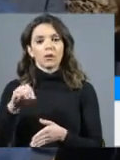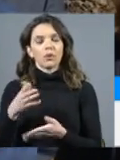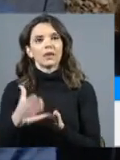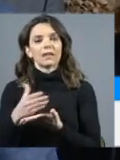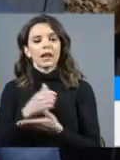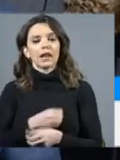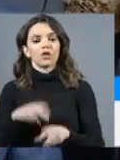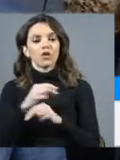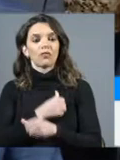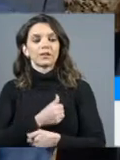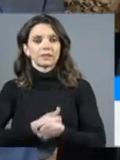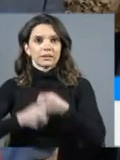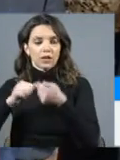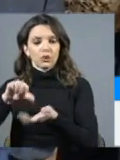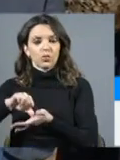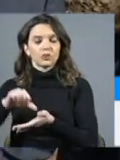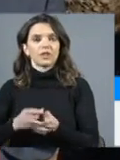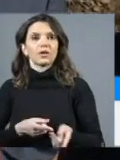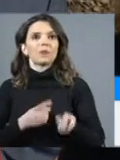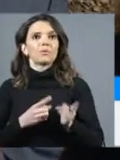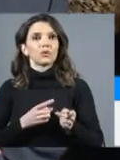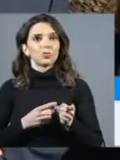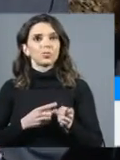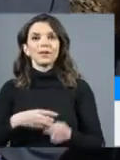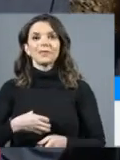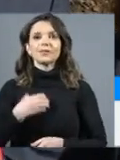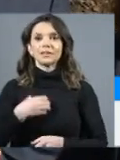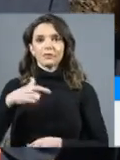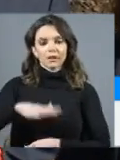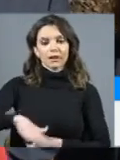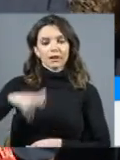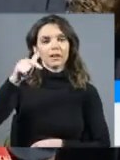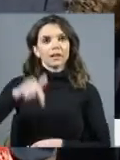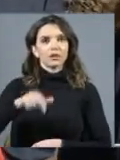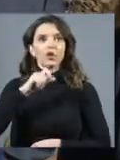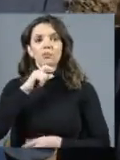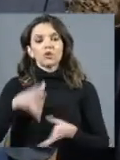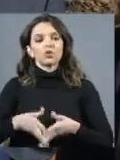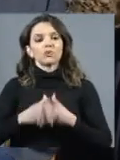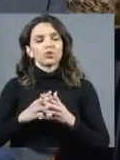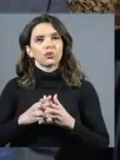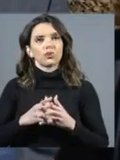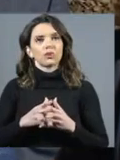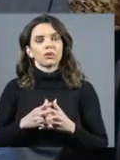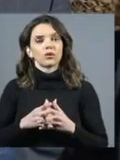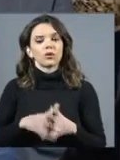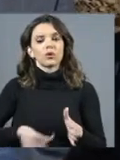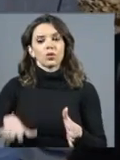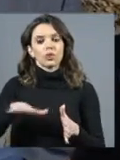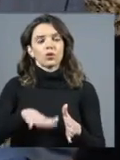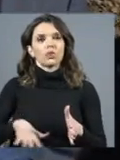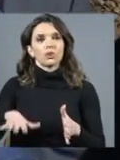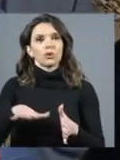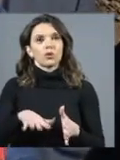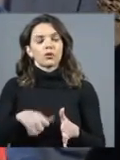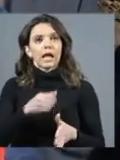Câmara de Lobos. Isso significa que esta zona será uma zona suscetível de infraestruturação e de localizar a